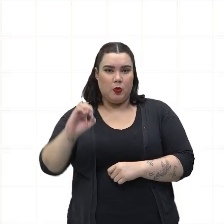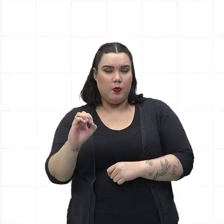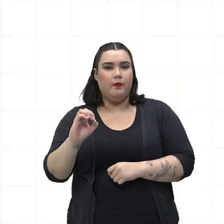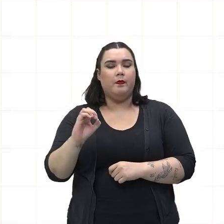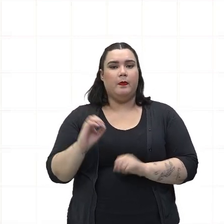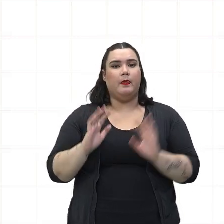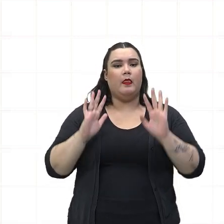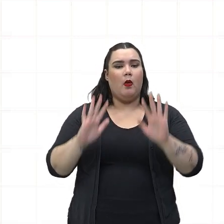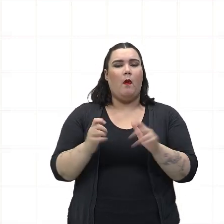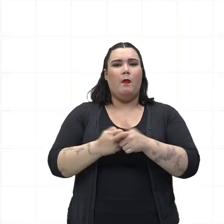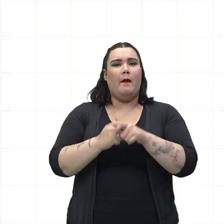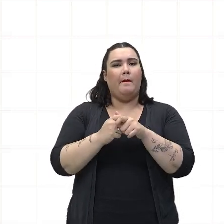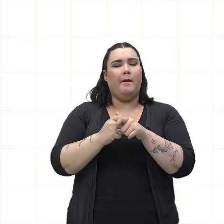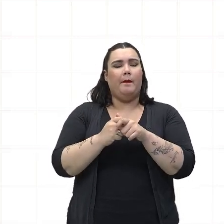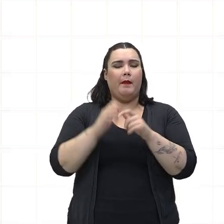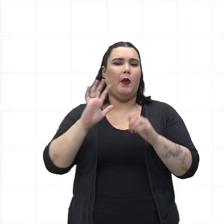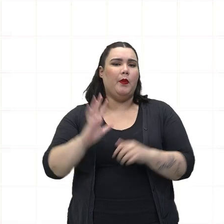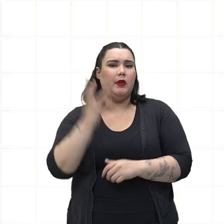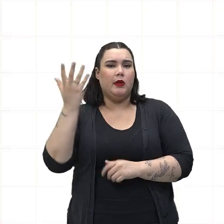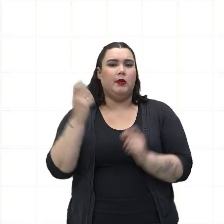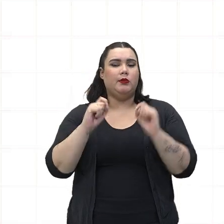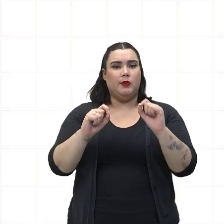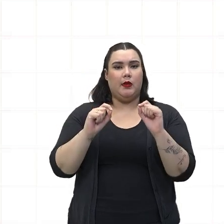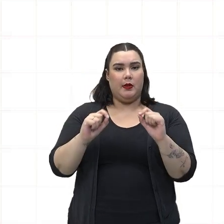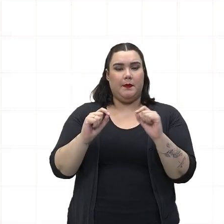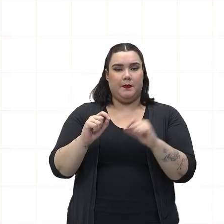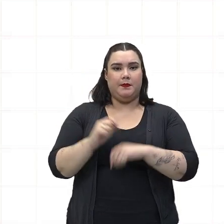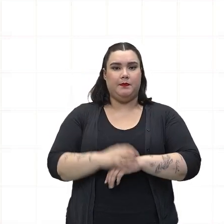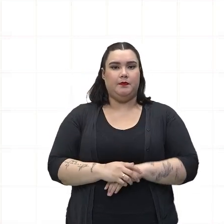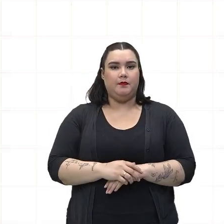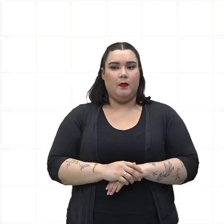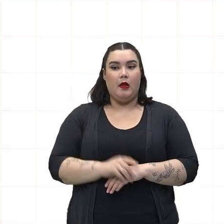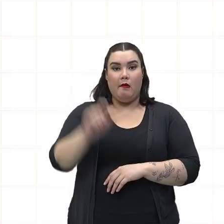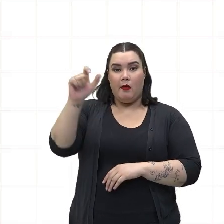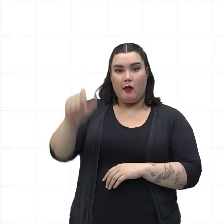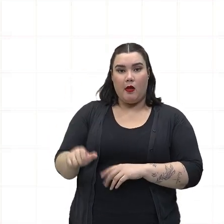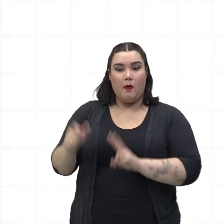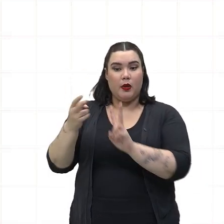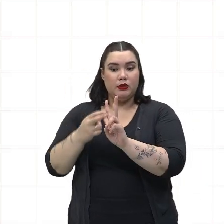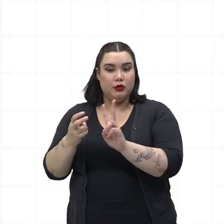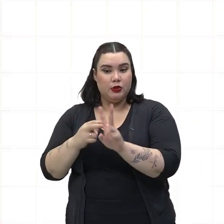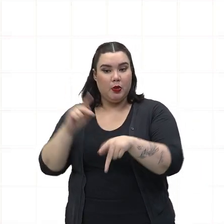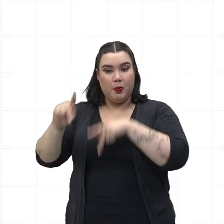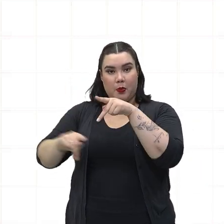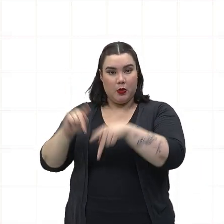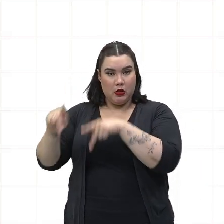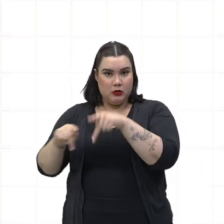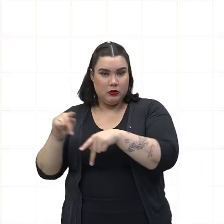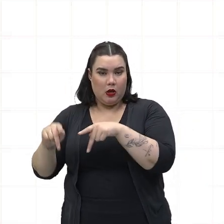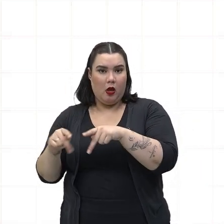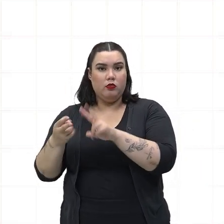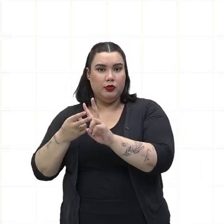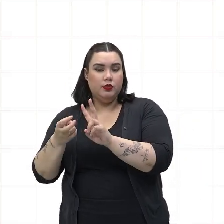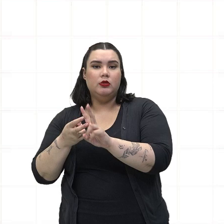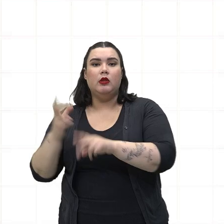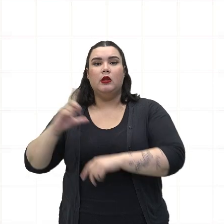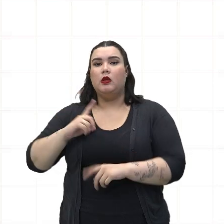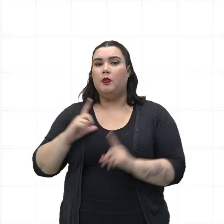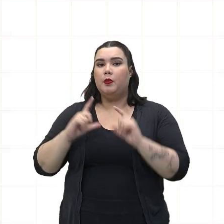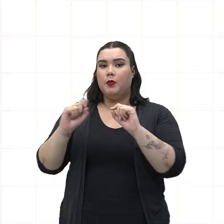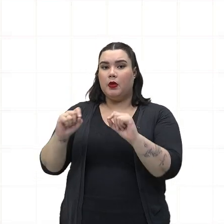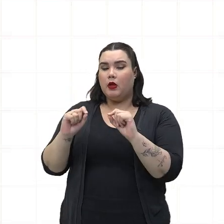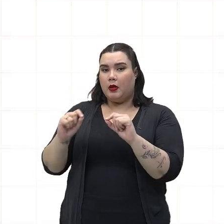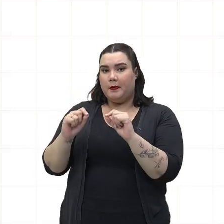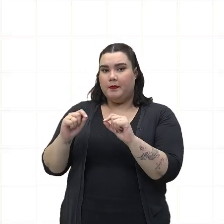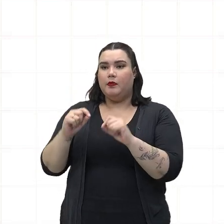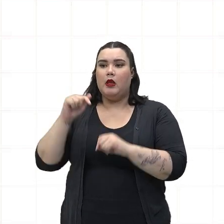galera, essa figura do próprio indígena, das populações indígenas, ela foi colocada ali à mercê